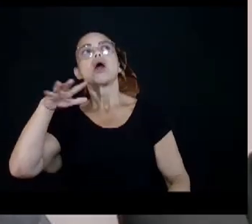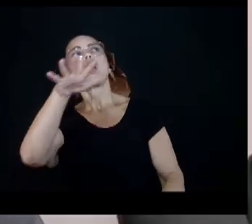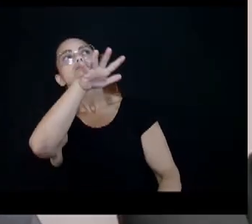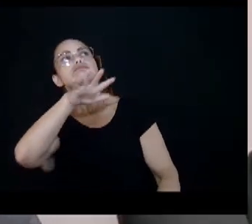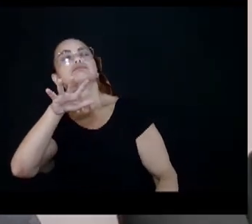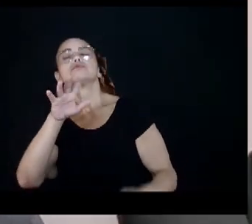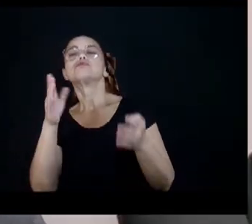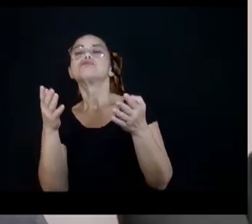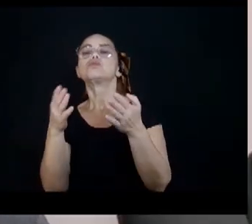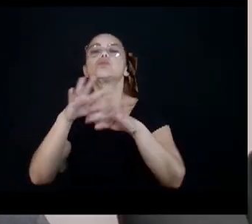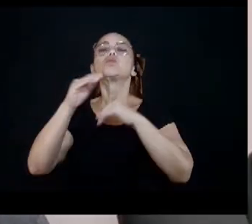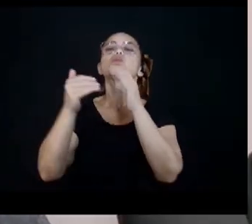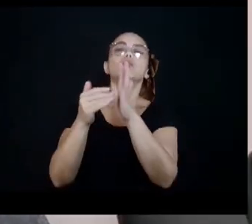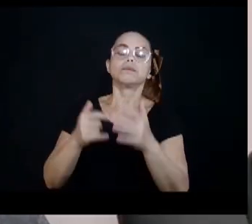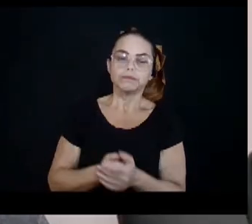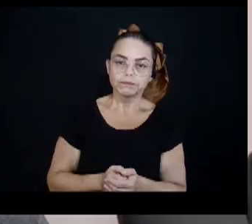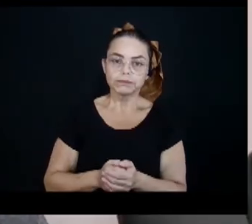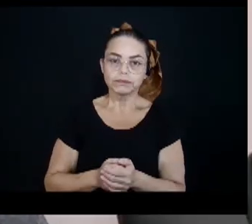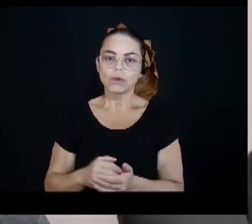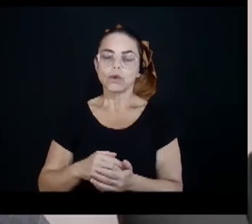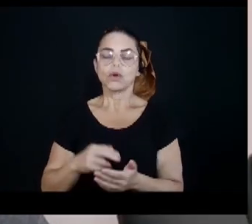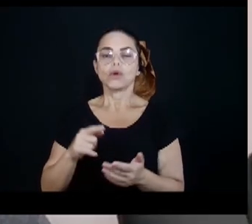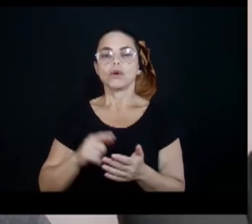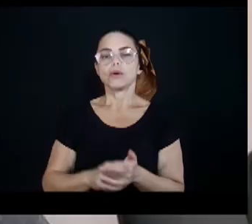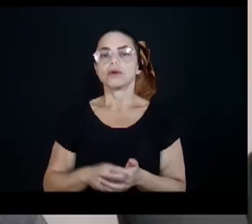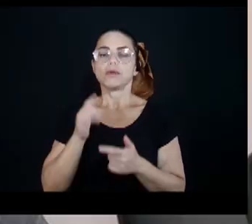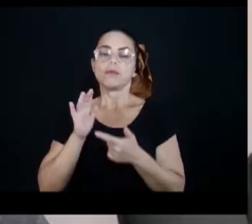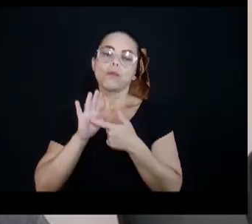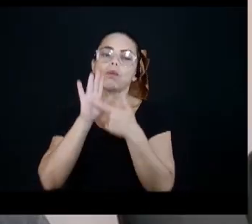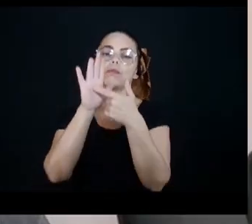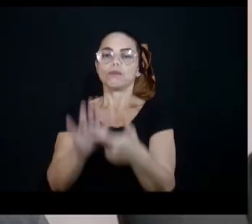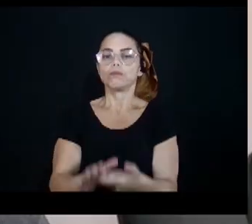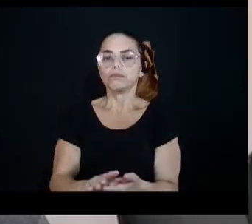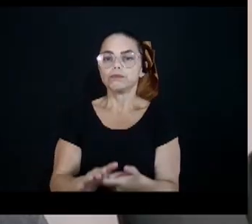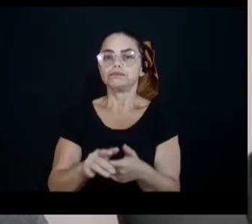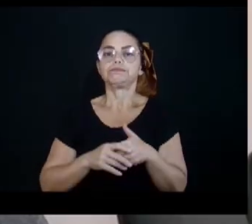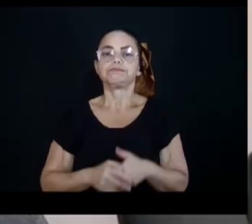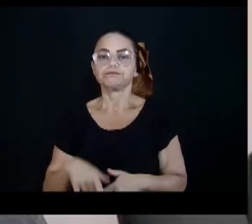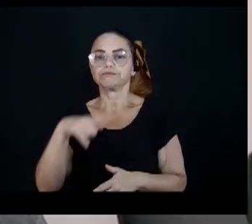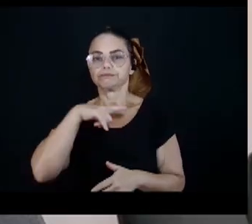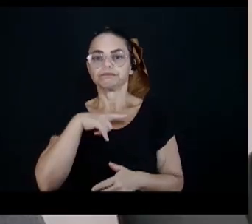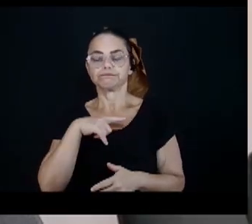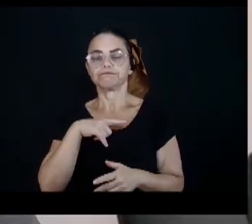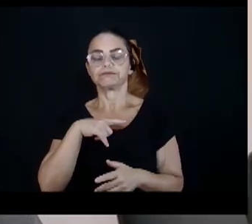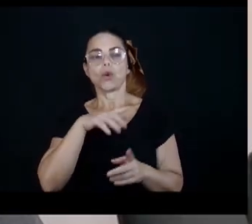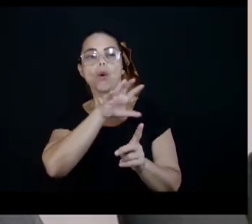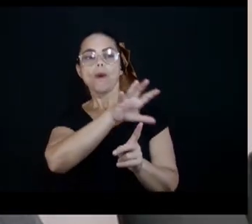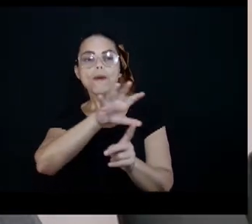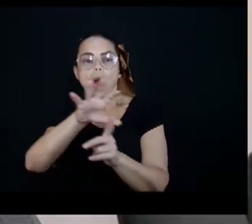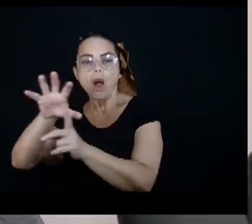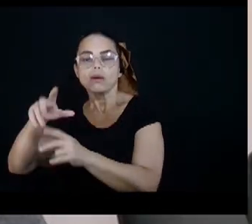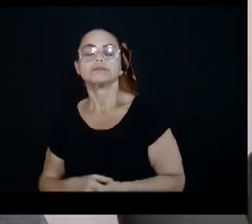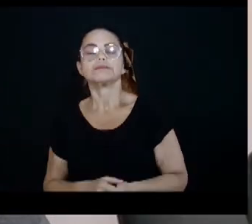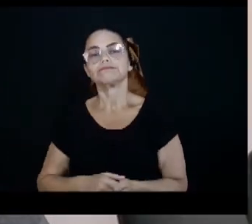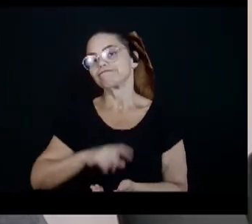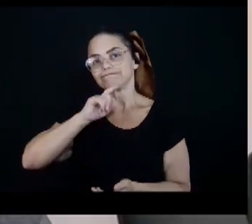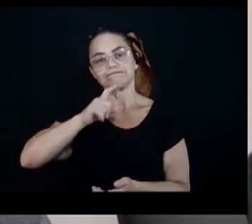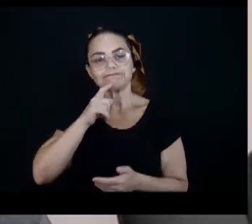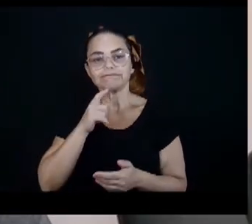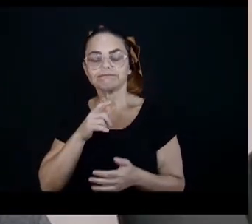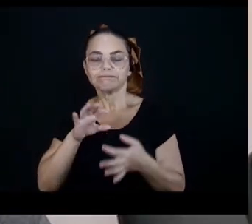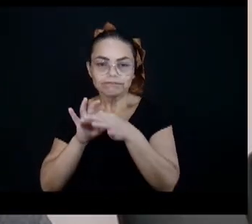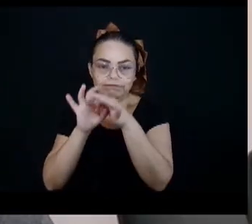E esse cenário hoje, ele demonstra que está tendo o mesmo impacto. Se as pessoas não conseguirem associar